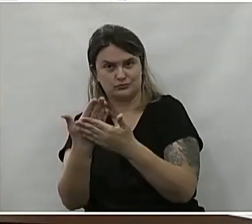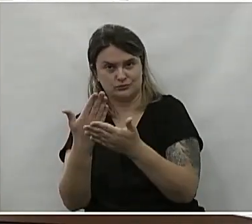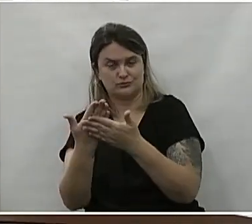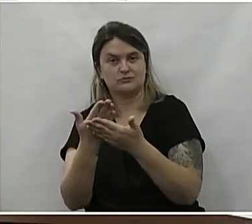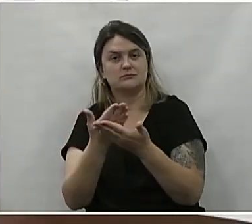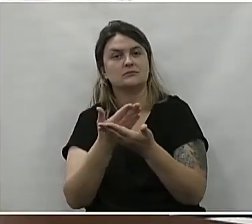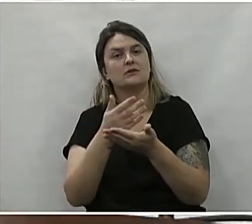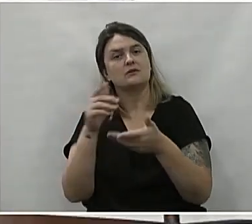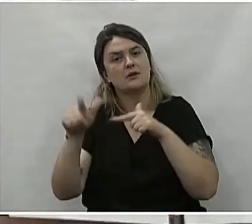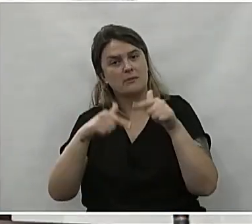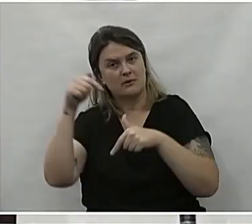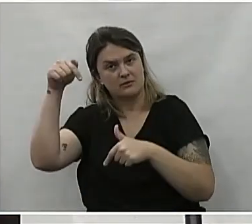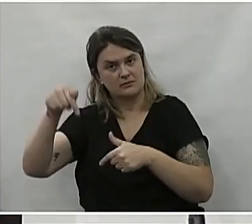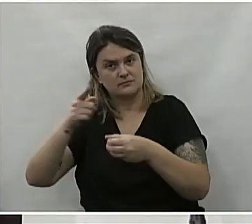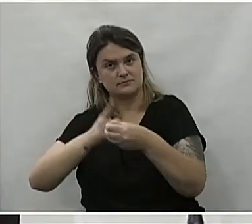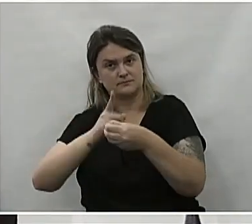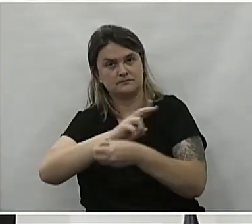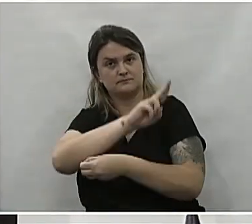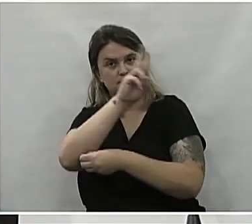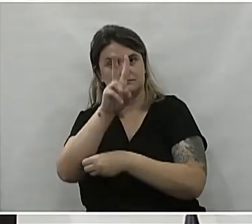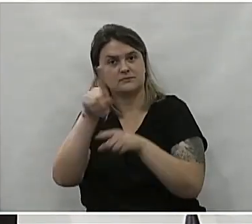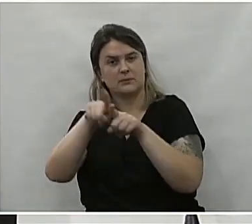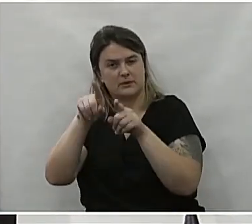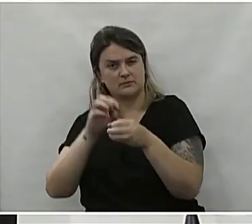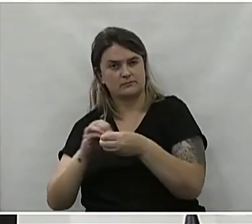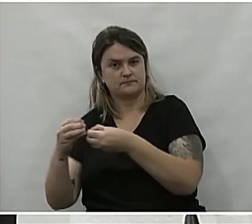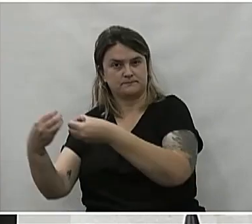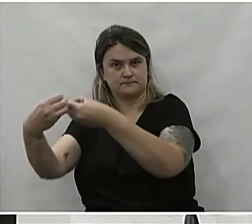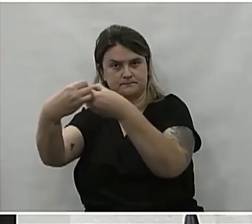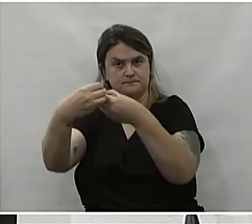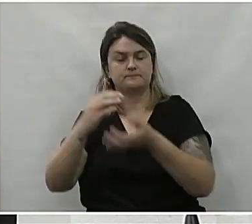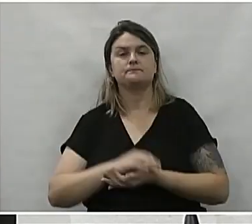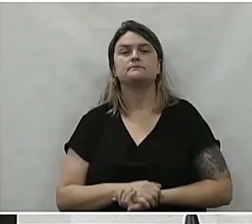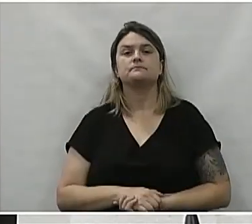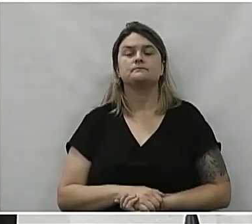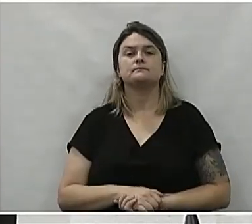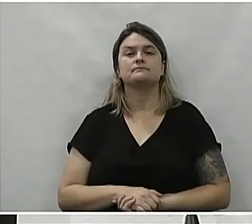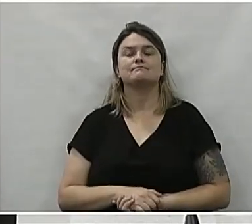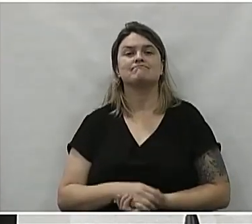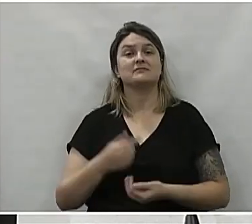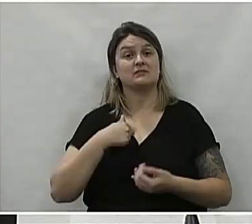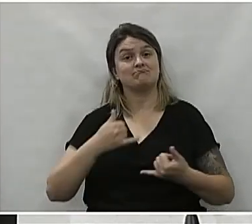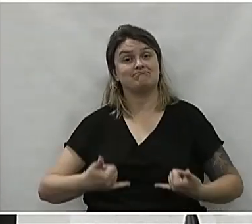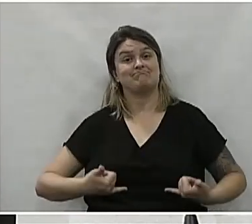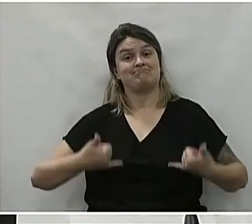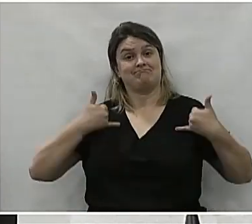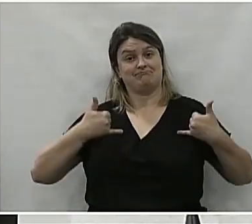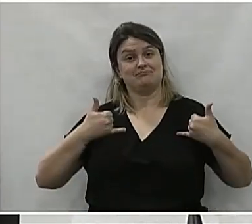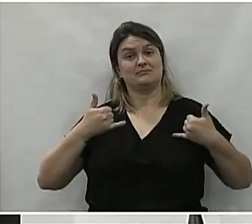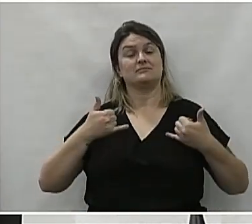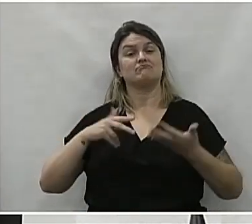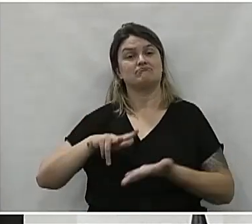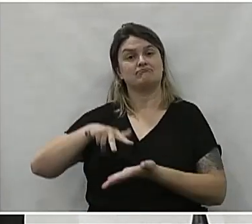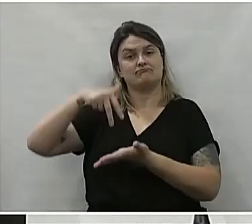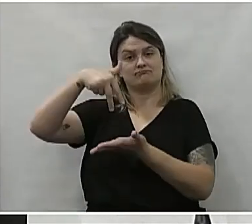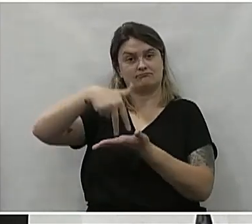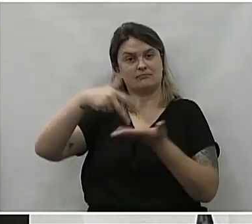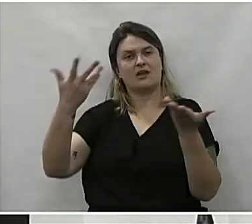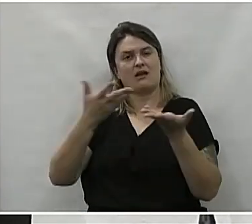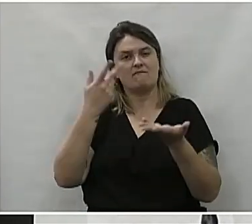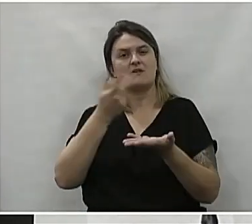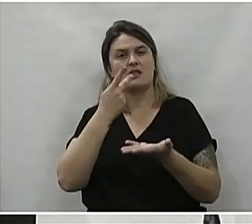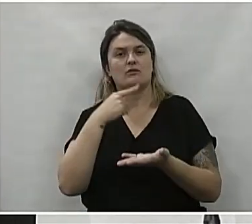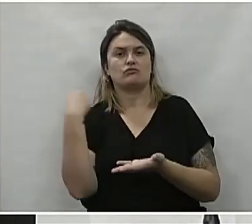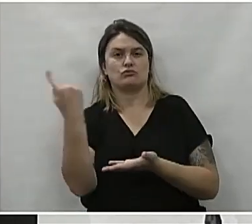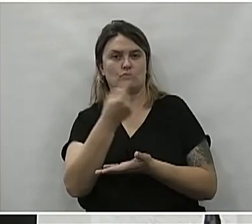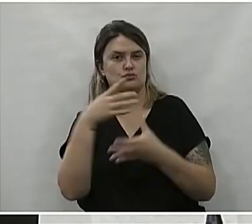atuam aqui Em Unão da Vitória E também Em nossa região Quero dizer Que é uma honra Poder usar esse espaço Para poder falar Um pouquinho Do